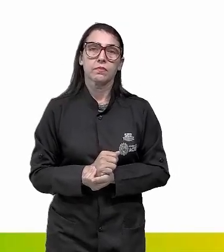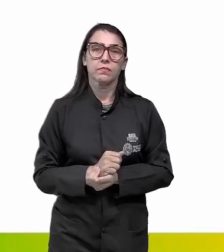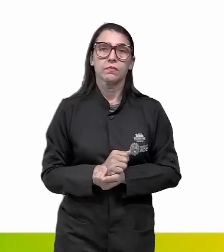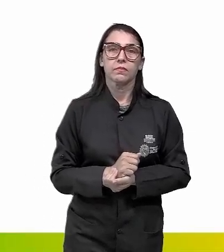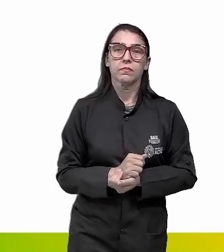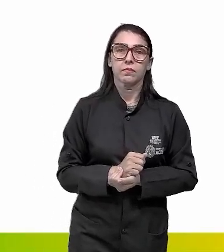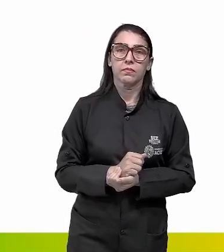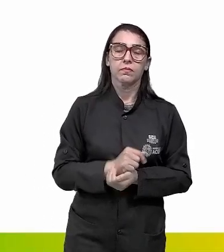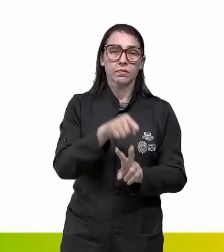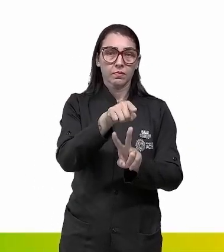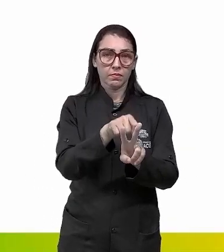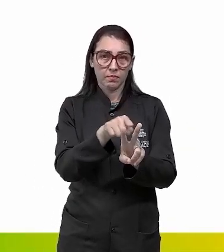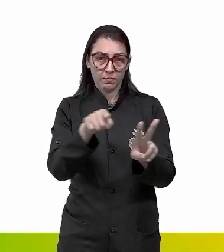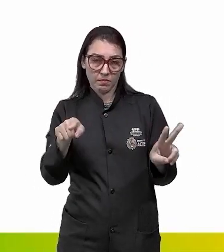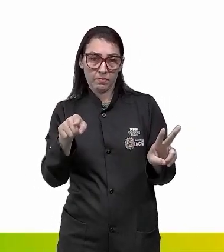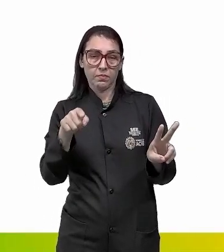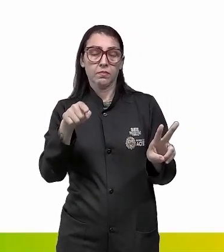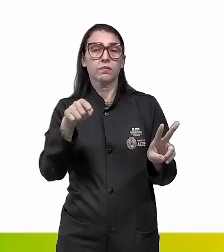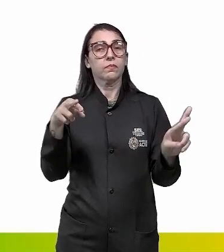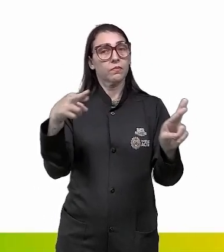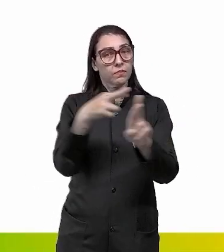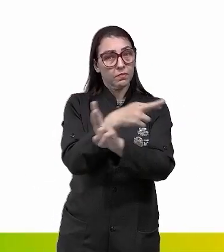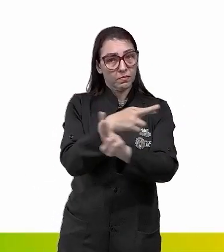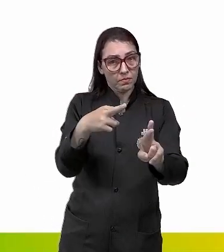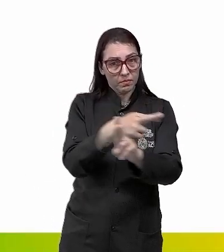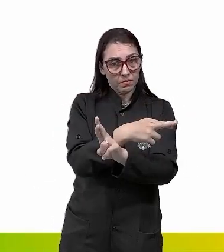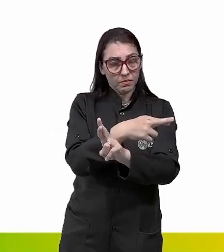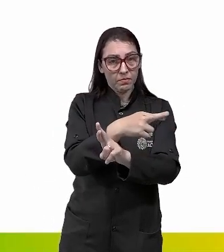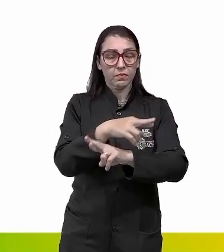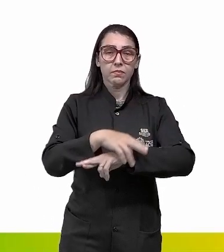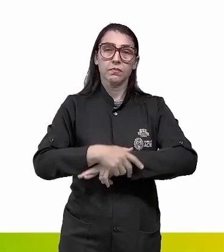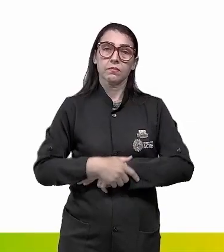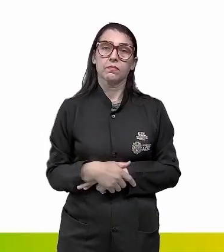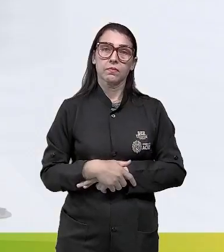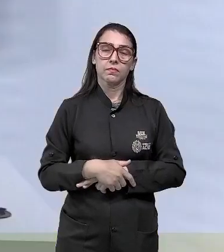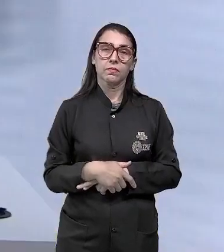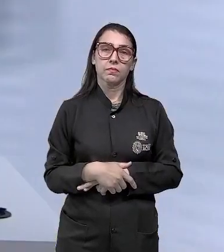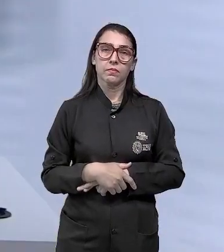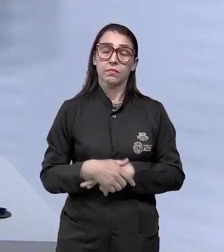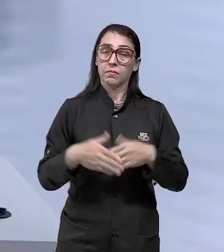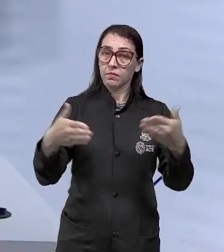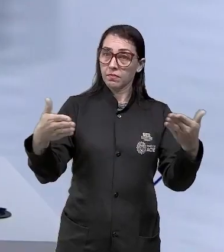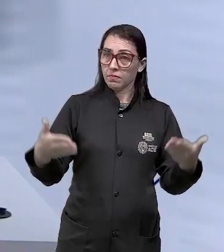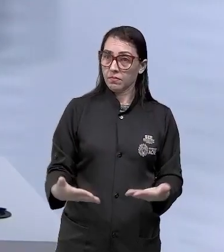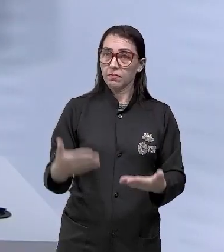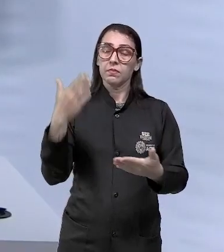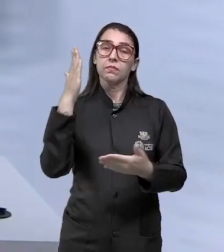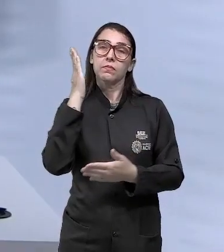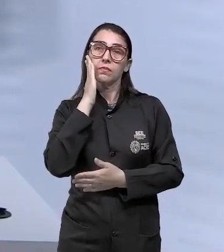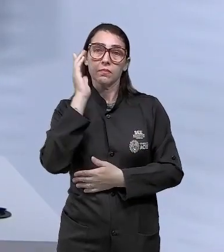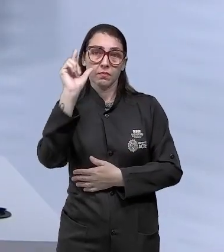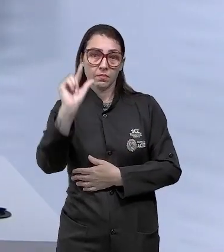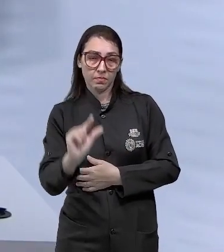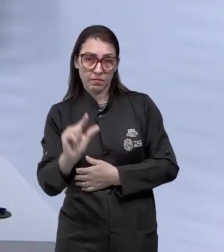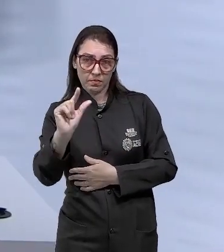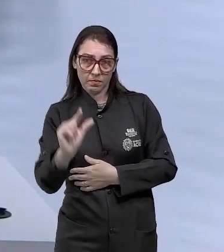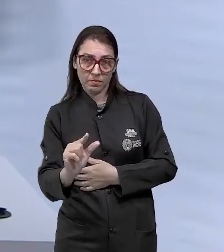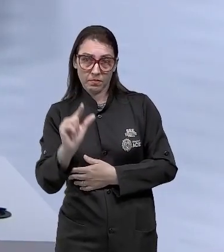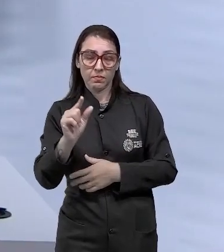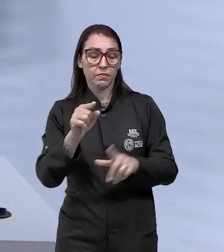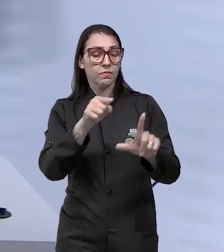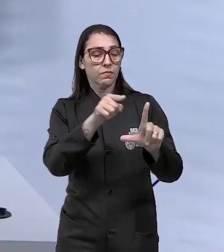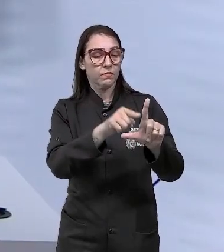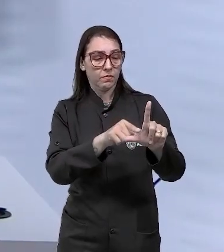que esses valores aqui estão todos relacionados. Pois bem, agora que nós entendemos um pouquinho sobre o gráfico da